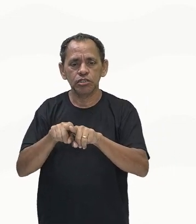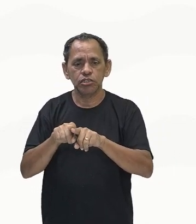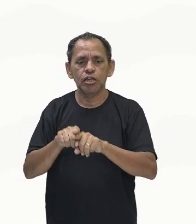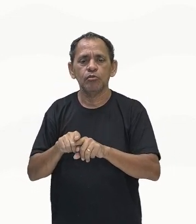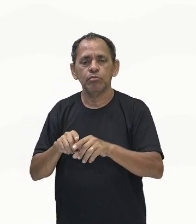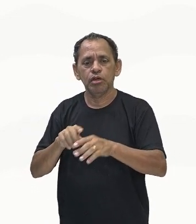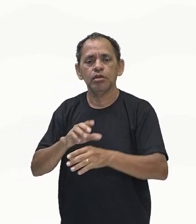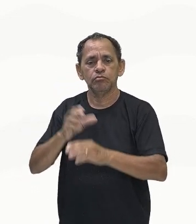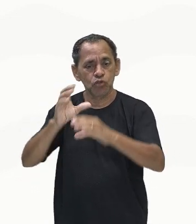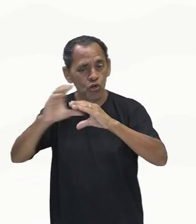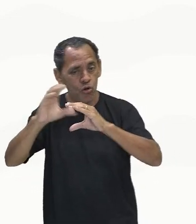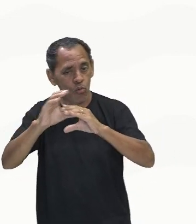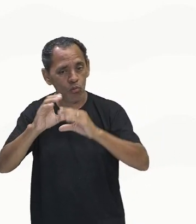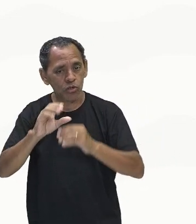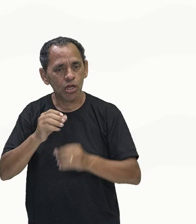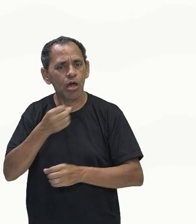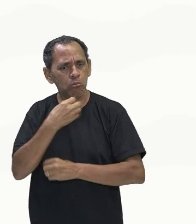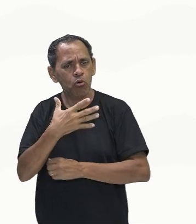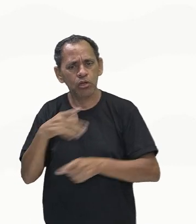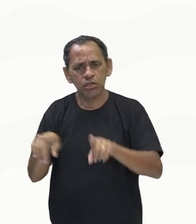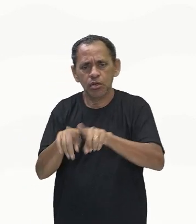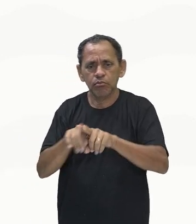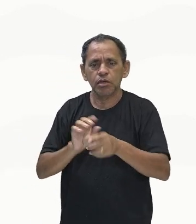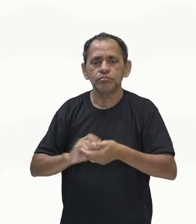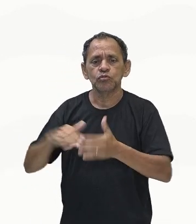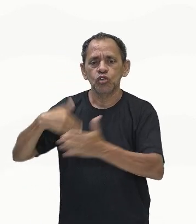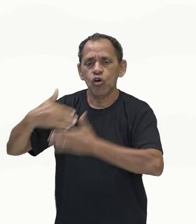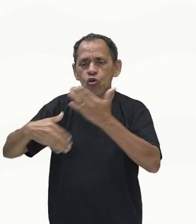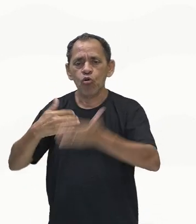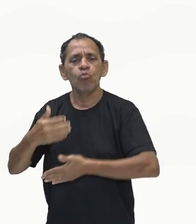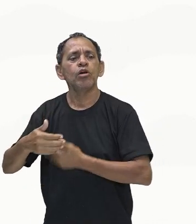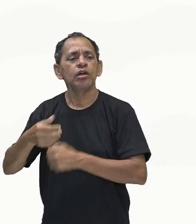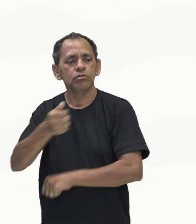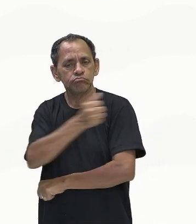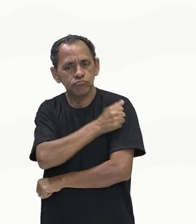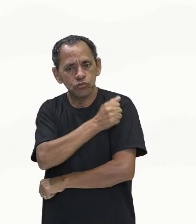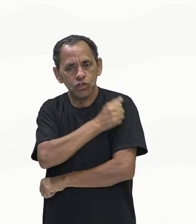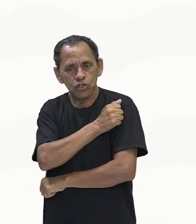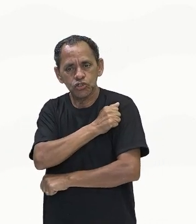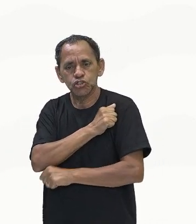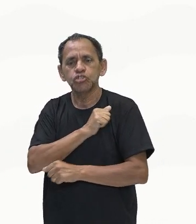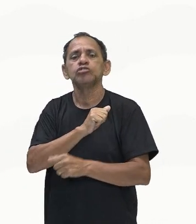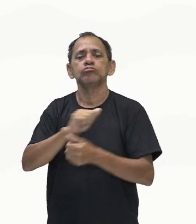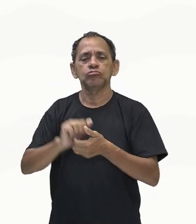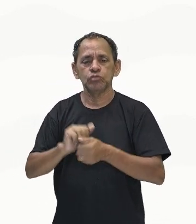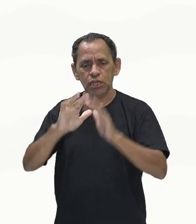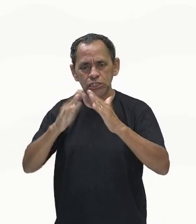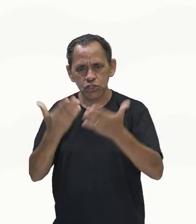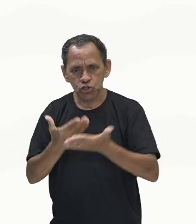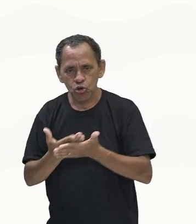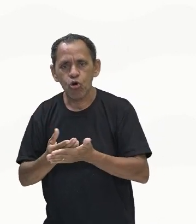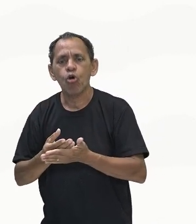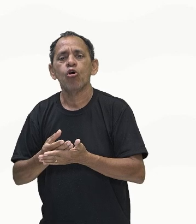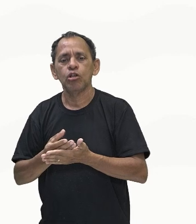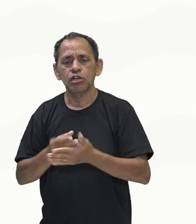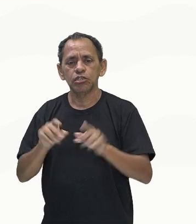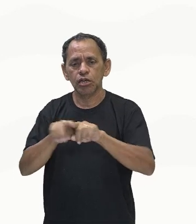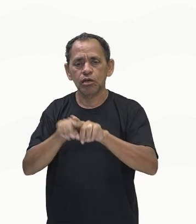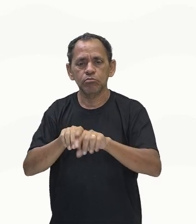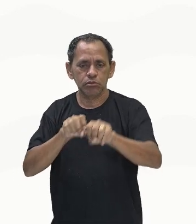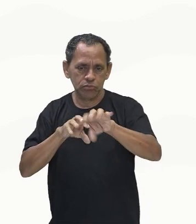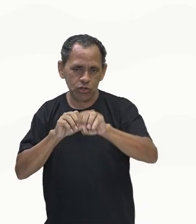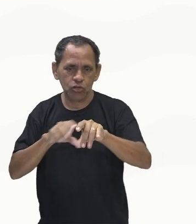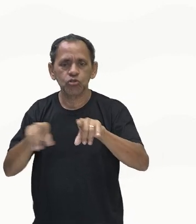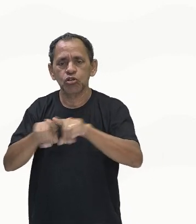ao promover o protagonismo estudantil, as instituições de ensino e os educadores contribuem, por exemplo, para